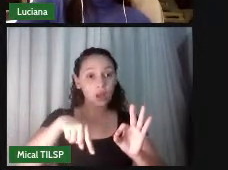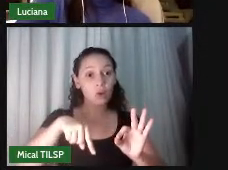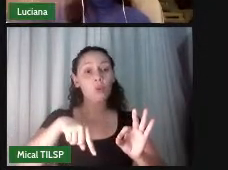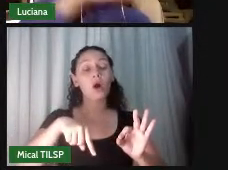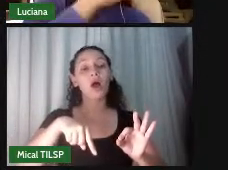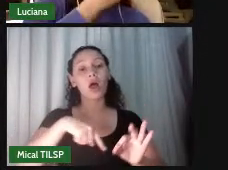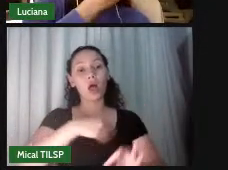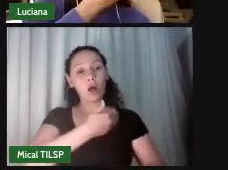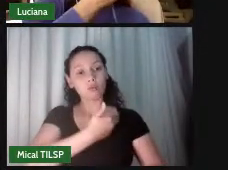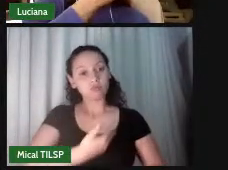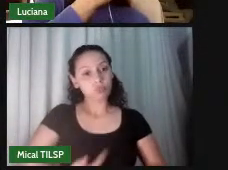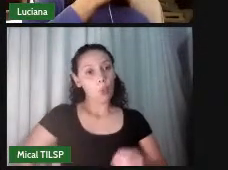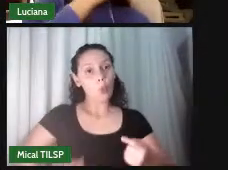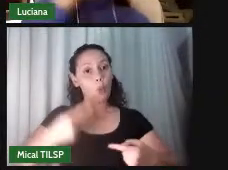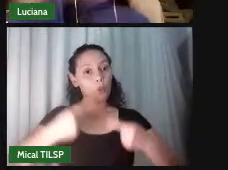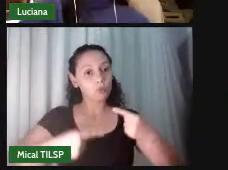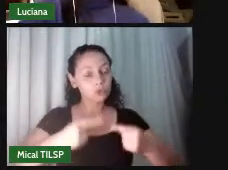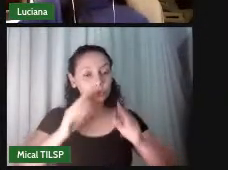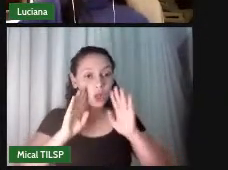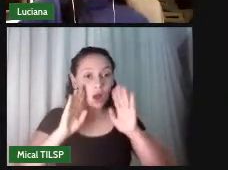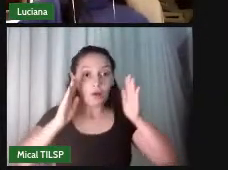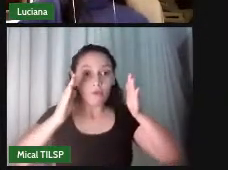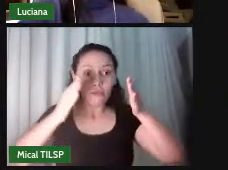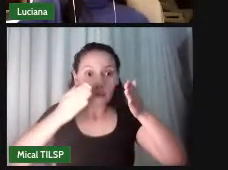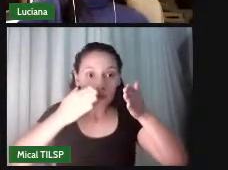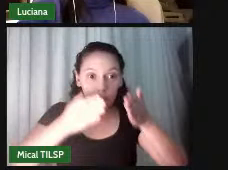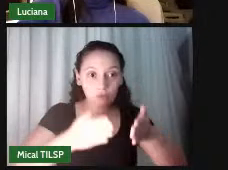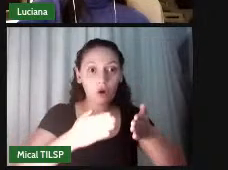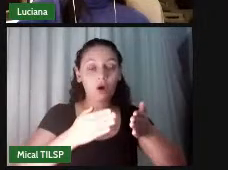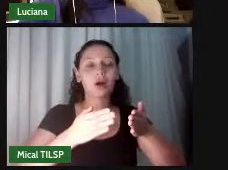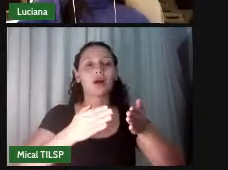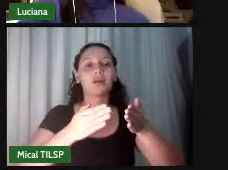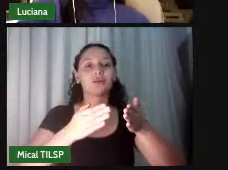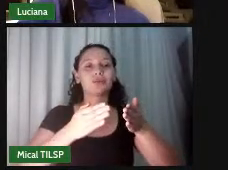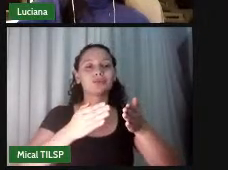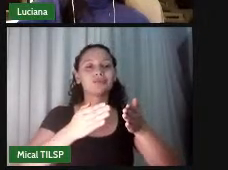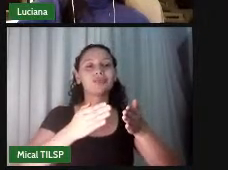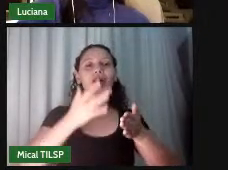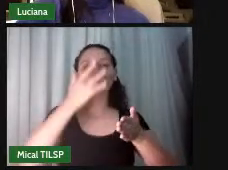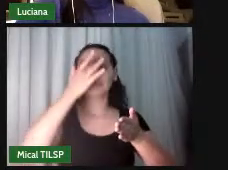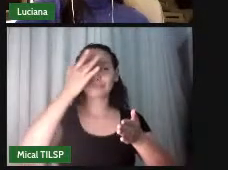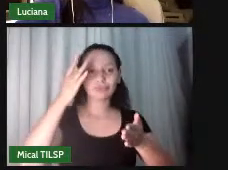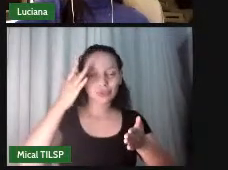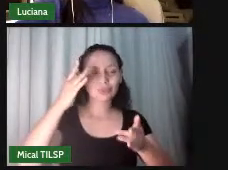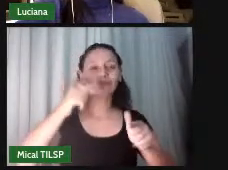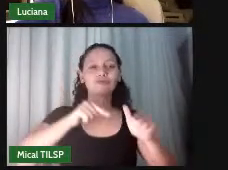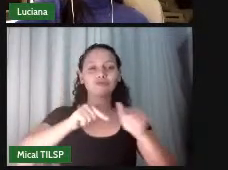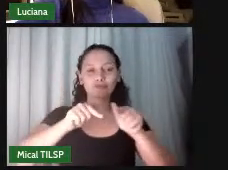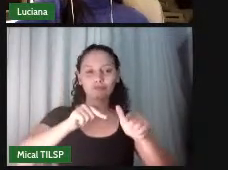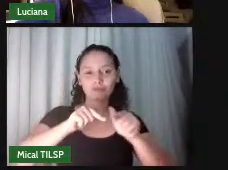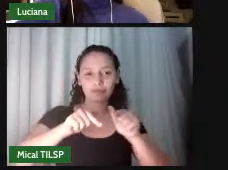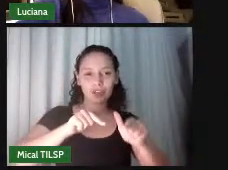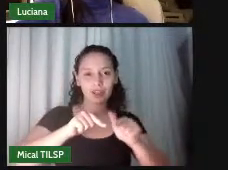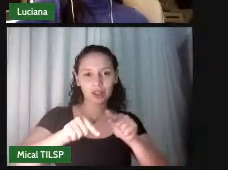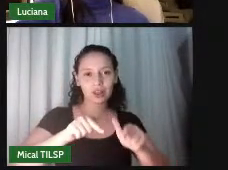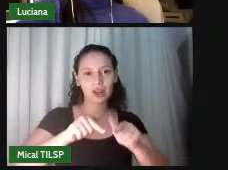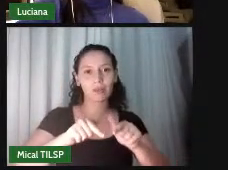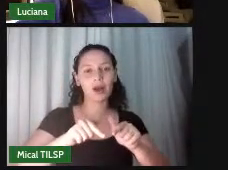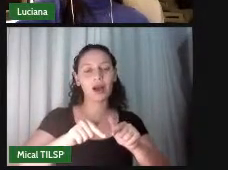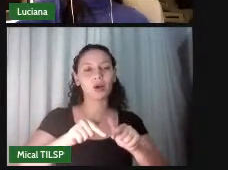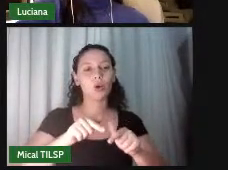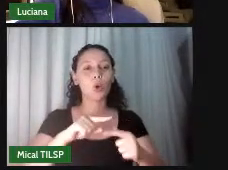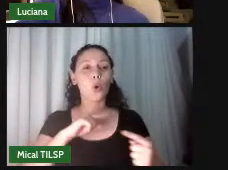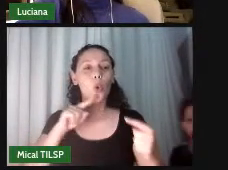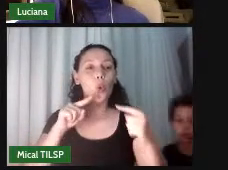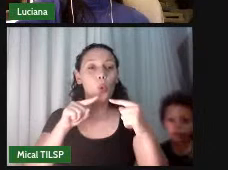um foco direcionado para o servidor público federal e esse foco é destinado à prevenção, ok?